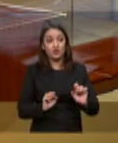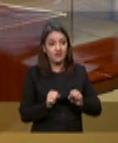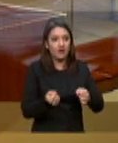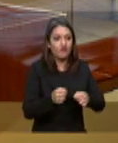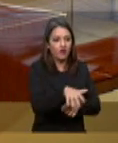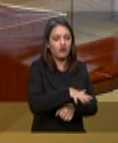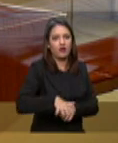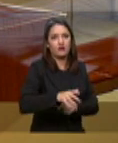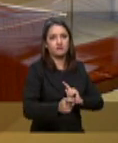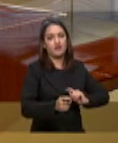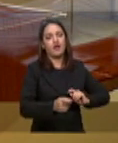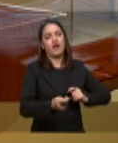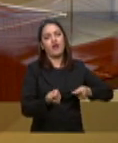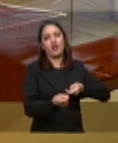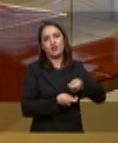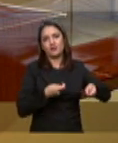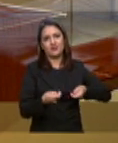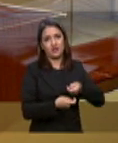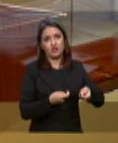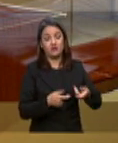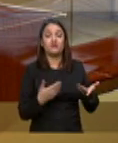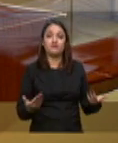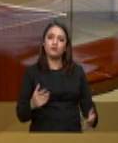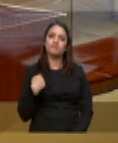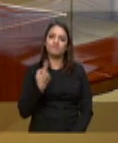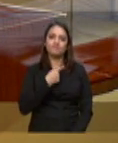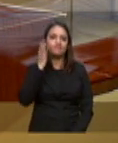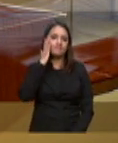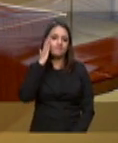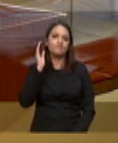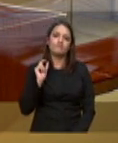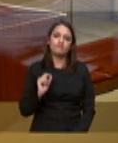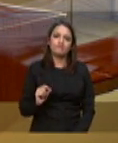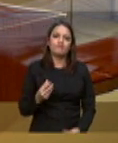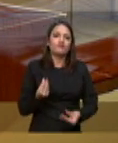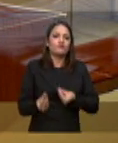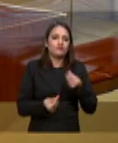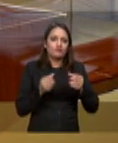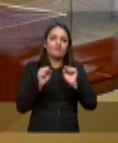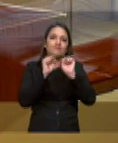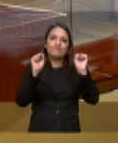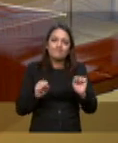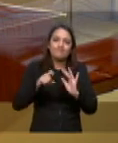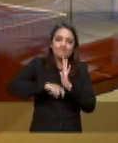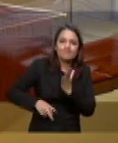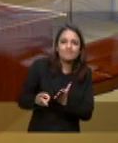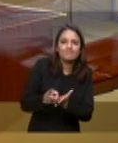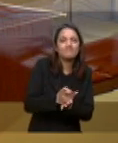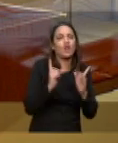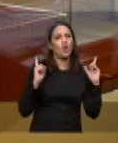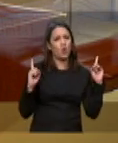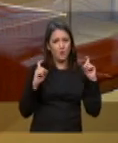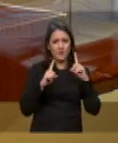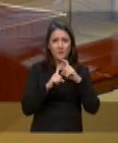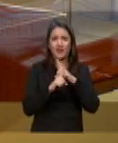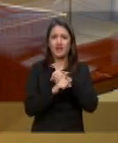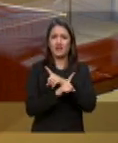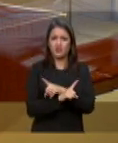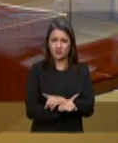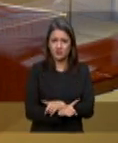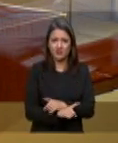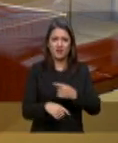administrativa. Todos nós sabemos, excelência, da complexidade do nosso sistema tributário no Brasil, que suscita